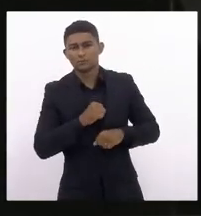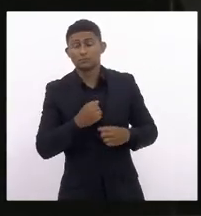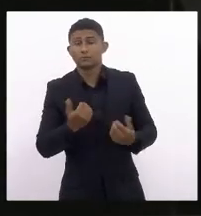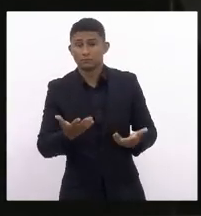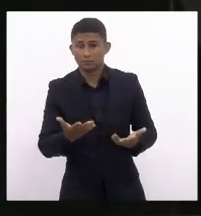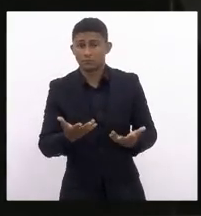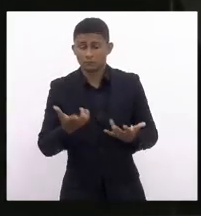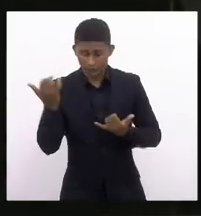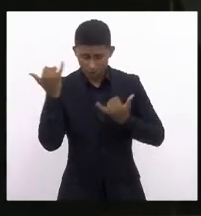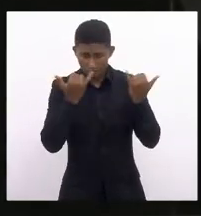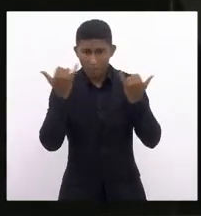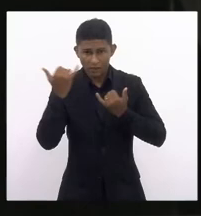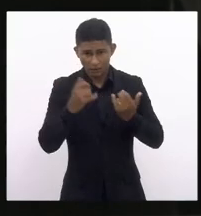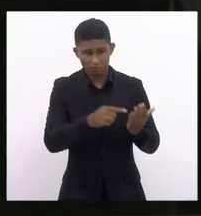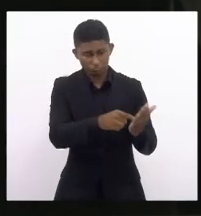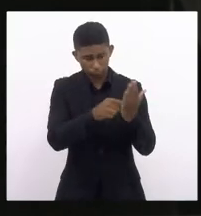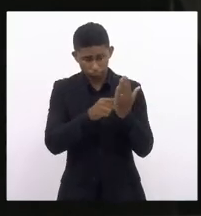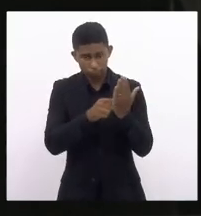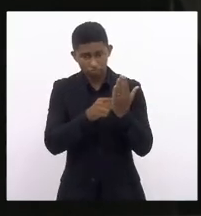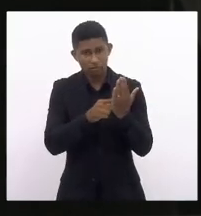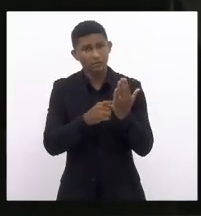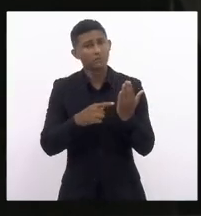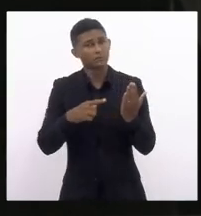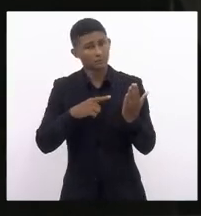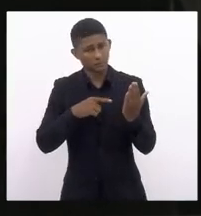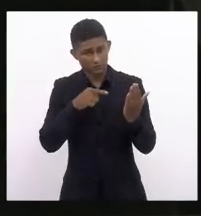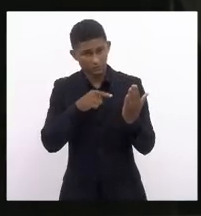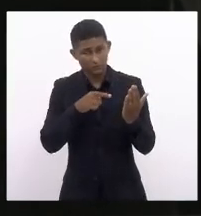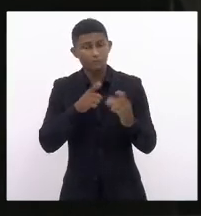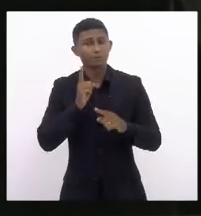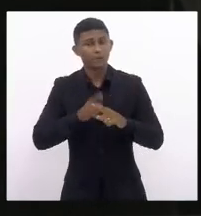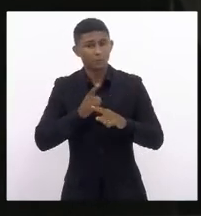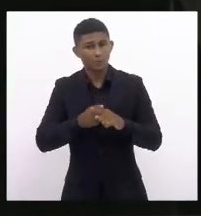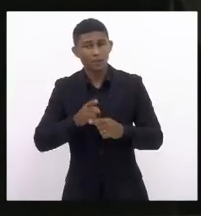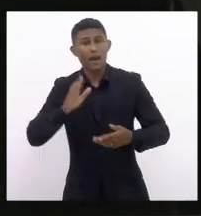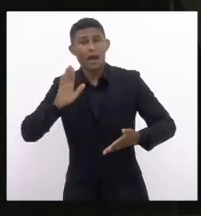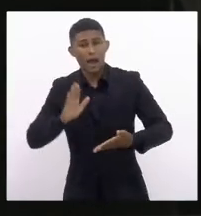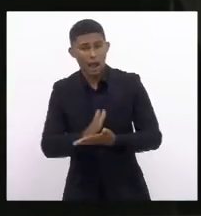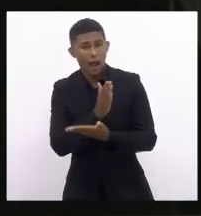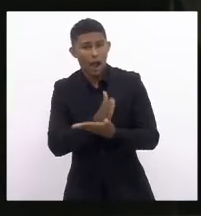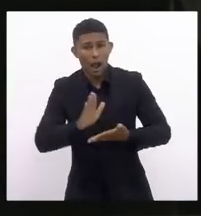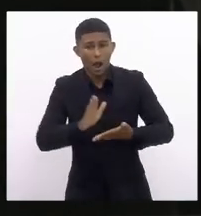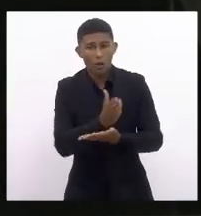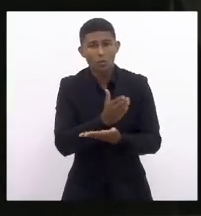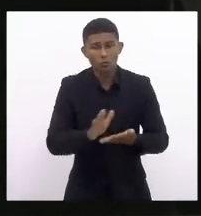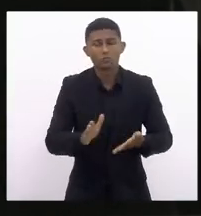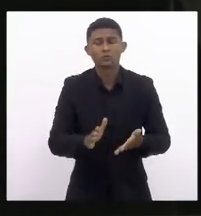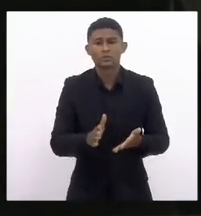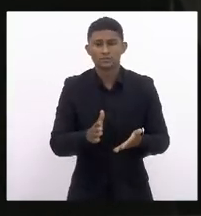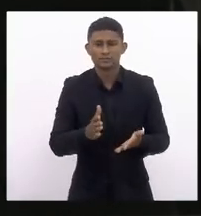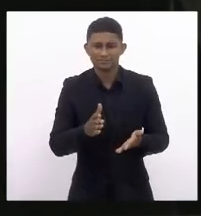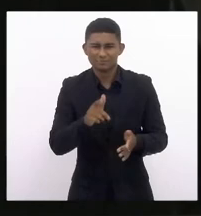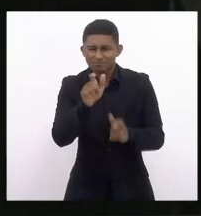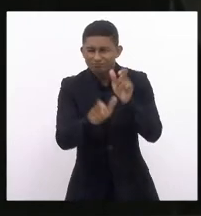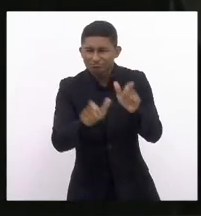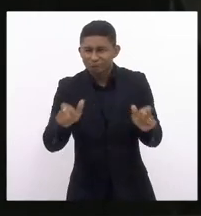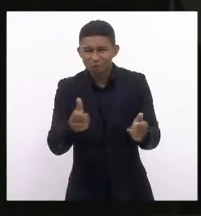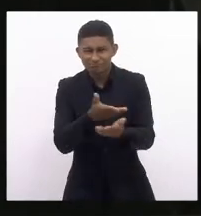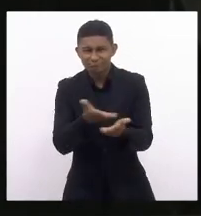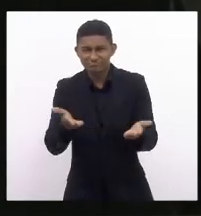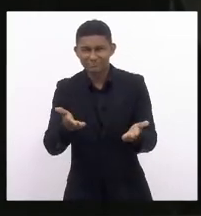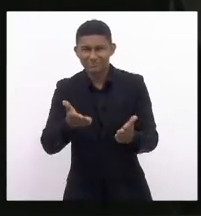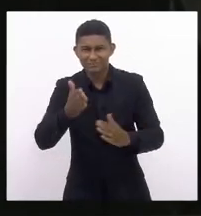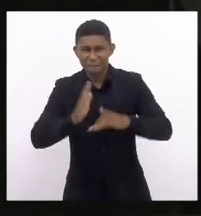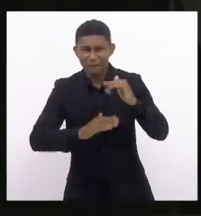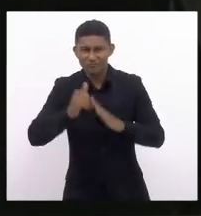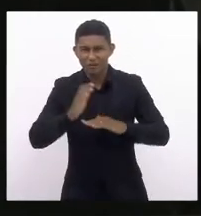conhecimento. Porque aqueles que perderam a vida sem ter o registro, sem ser registrado,